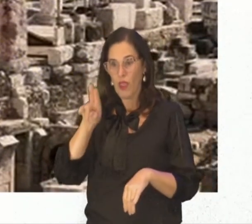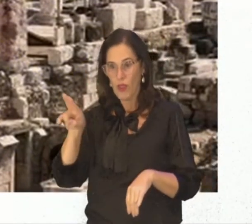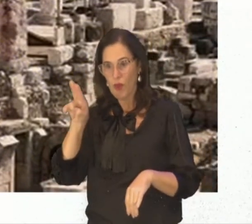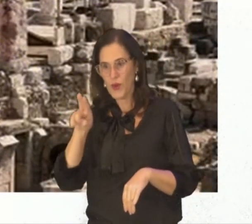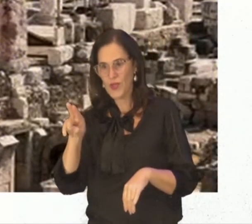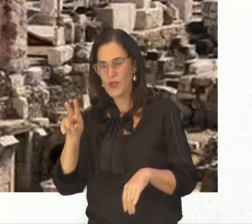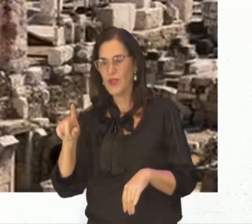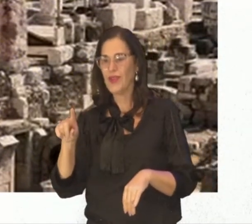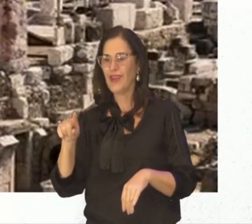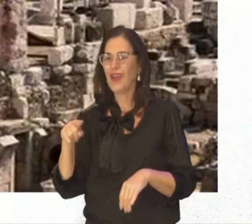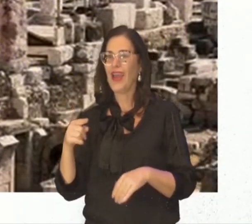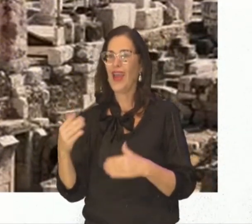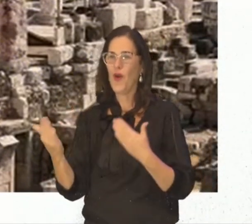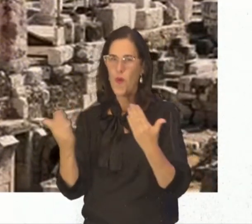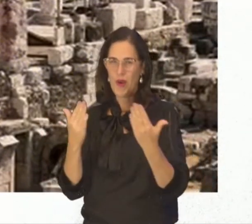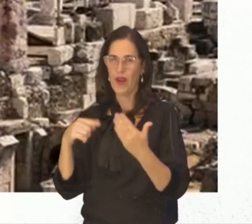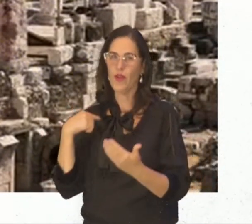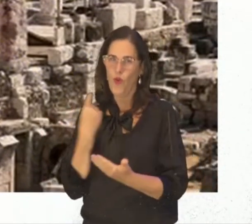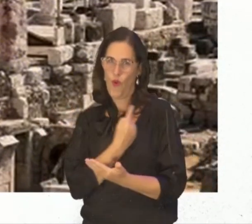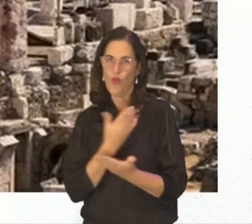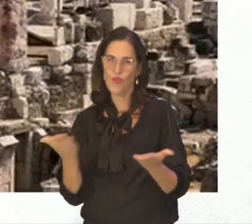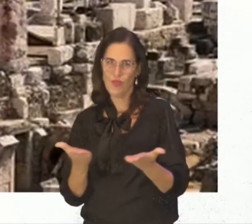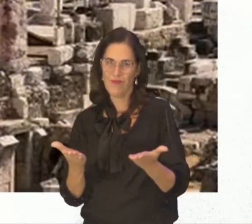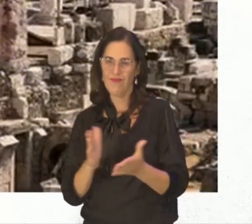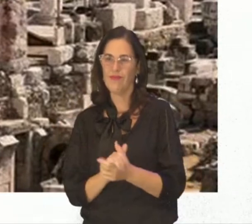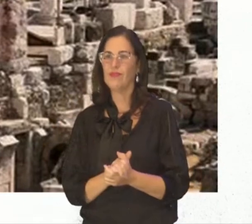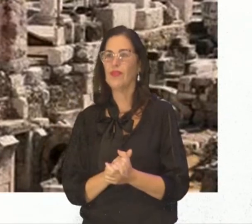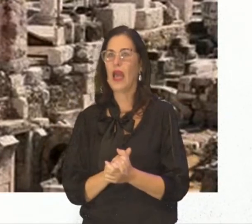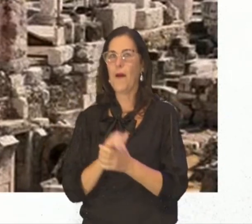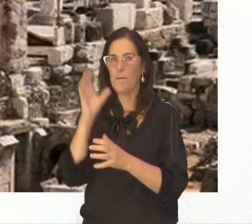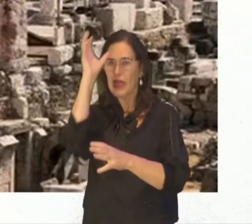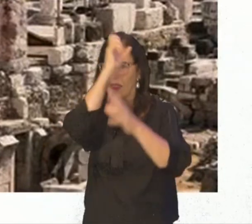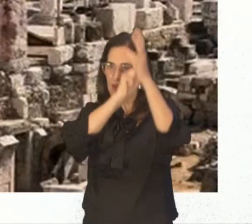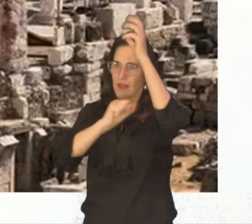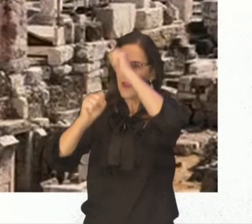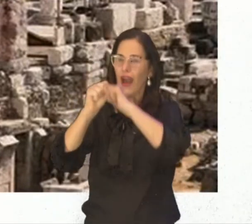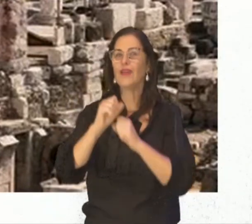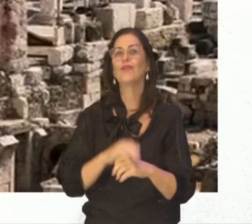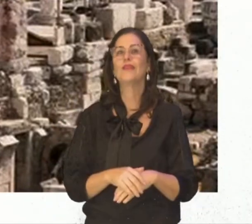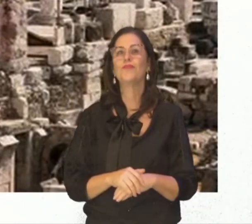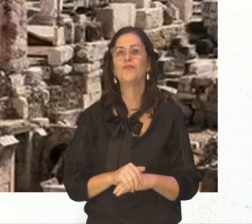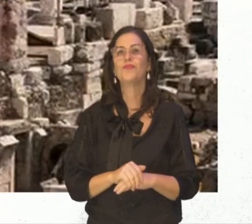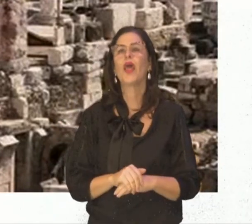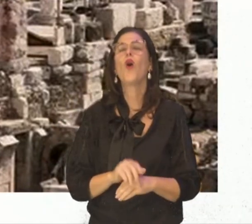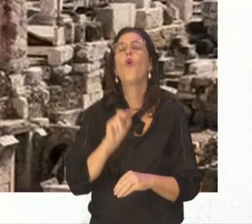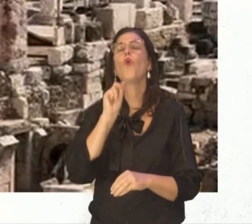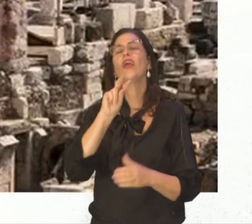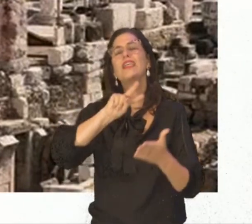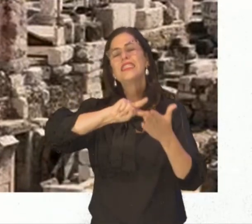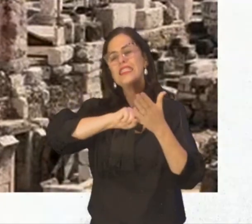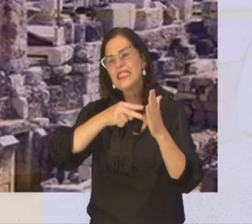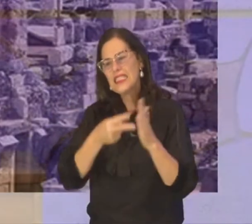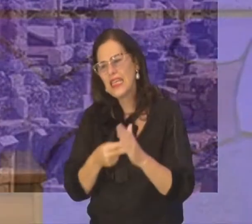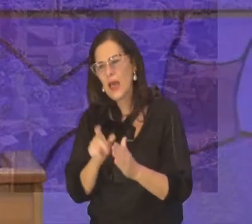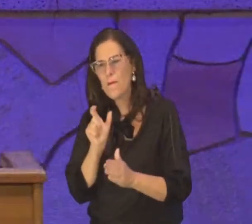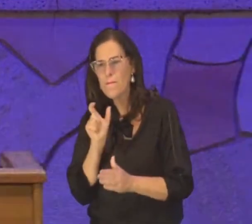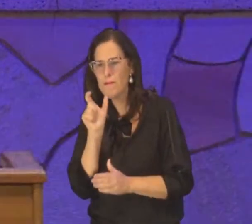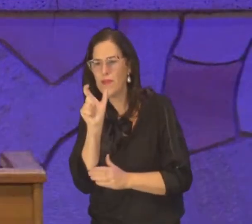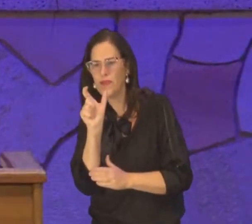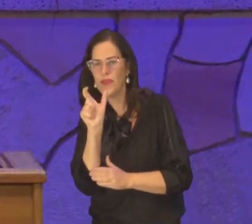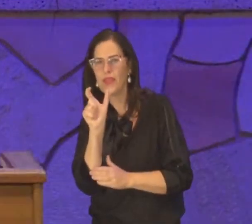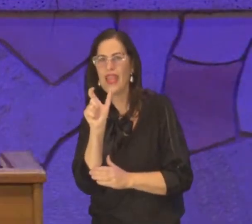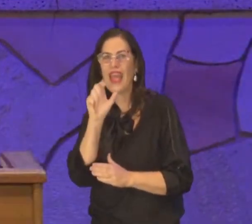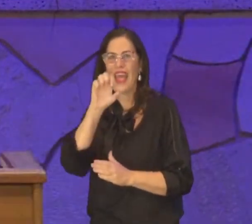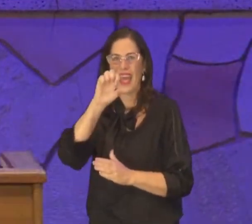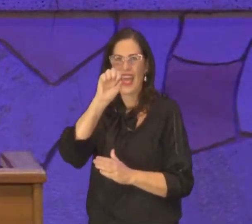os nossos dias. Assim nós encontramos, irmãos, o significado desta palavra Esmirna